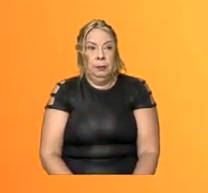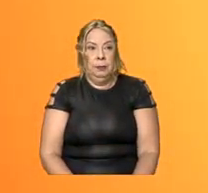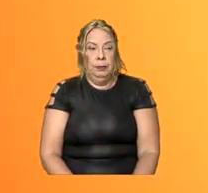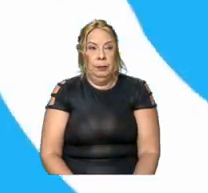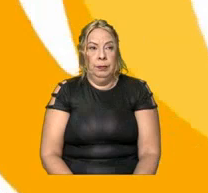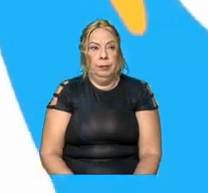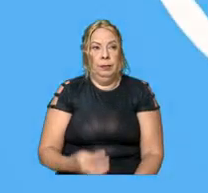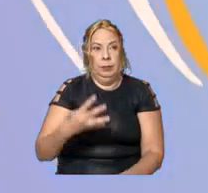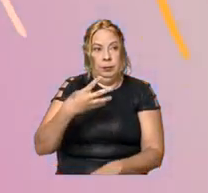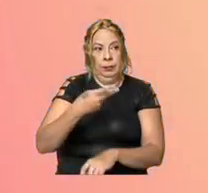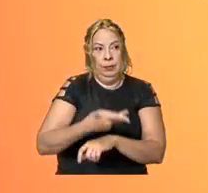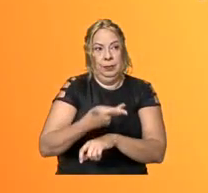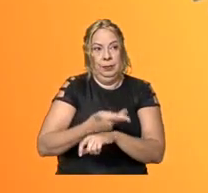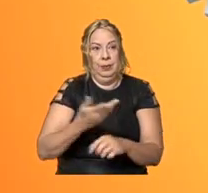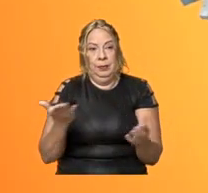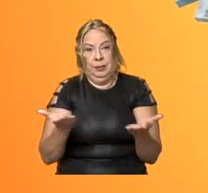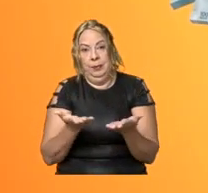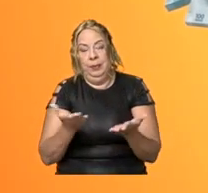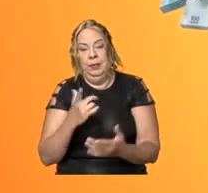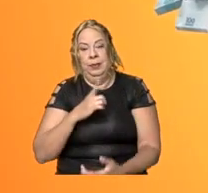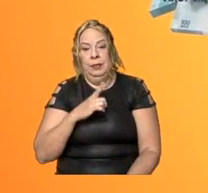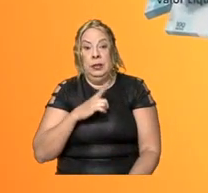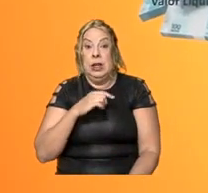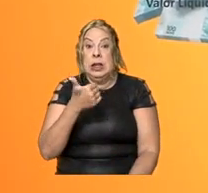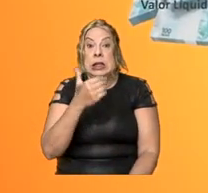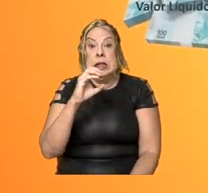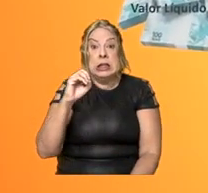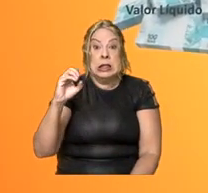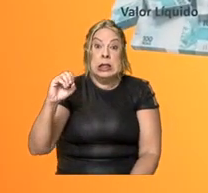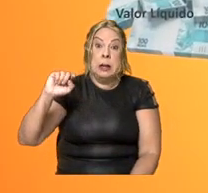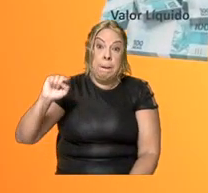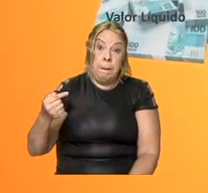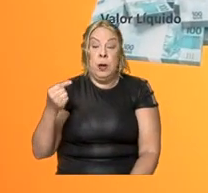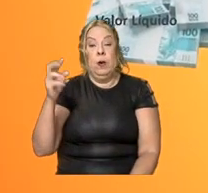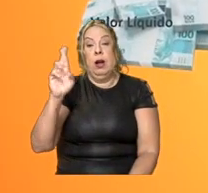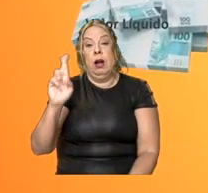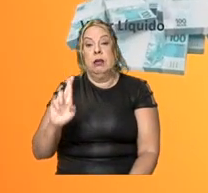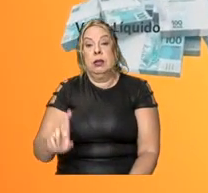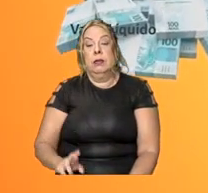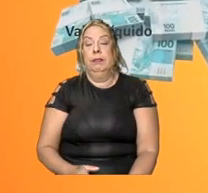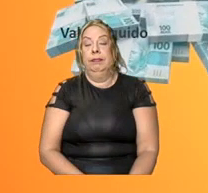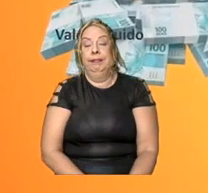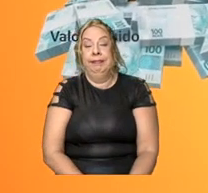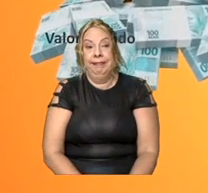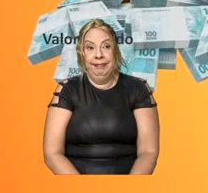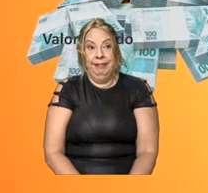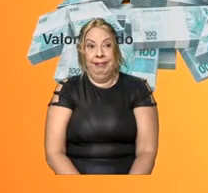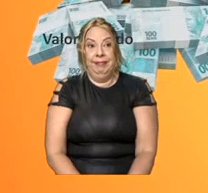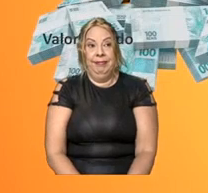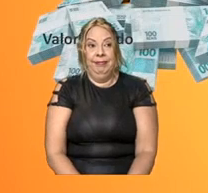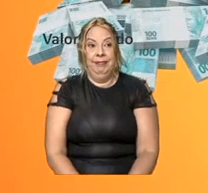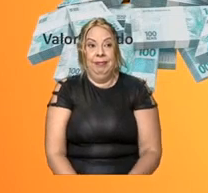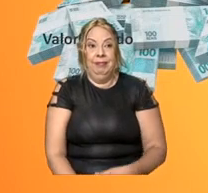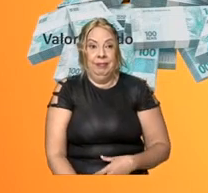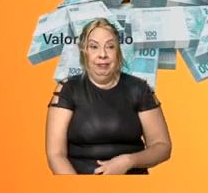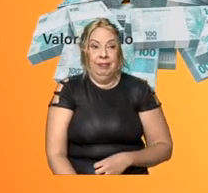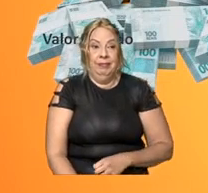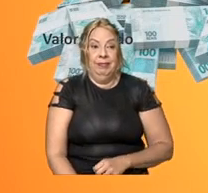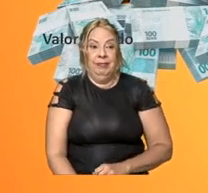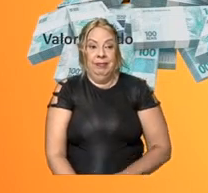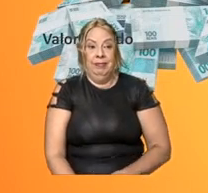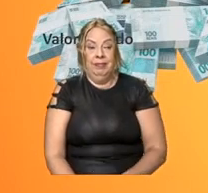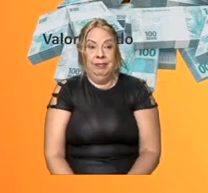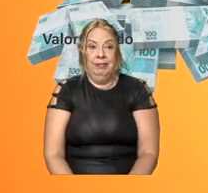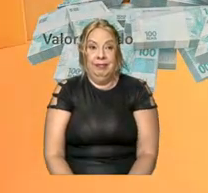No quarto prêmio de hoje tem 100 mil reais! 100 mil reais agora no quarto prêmio!